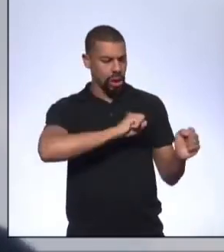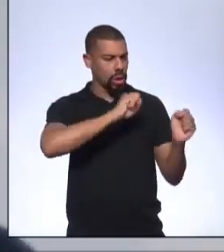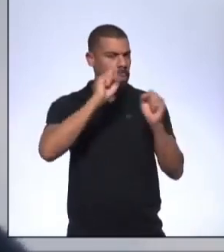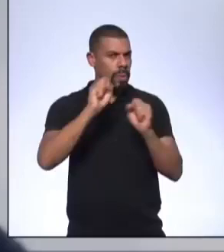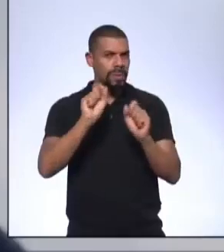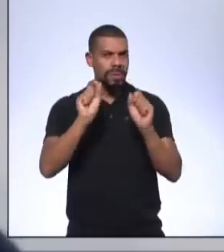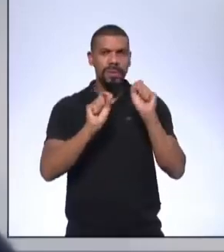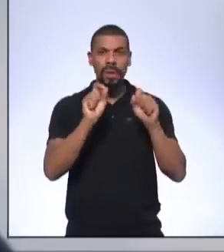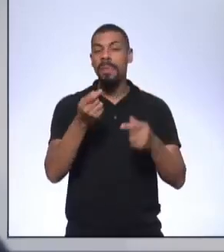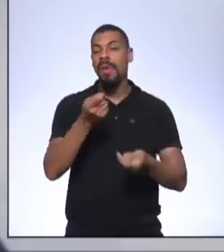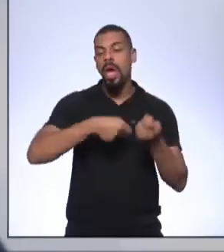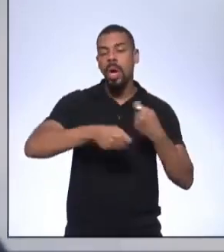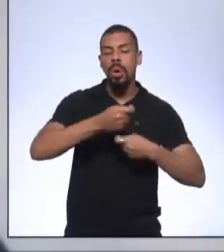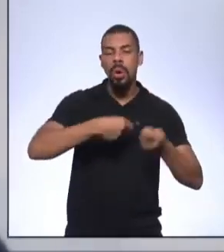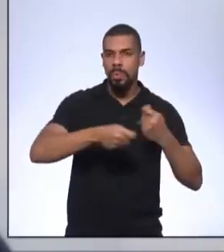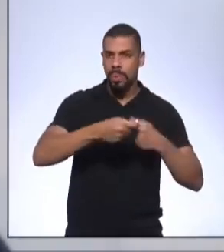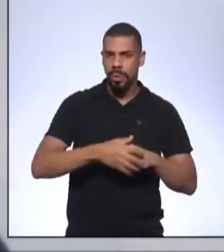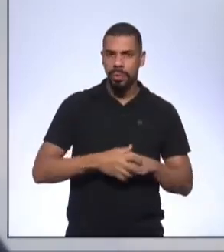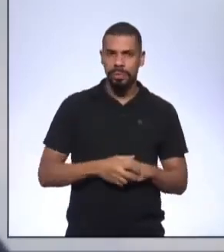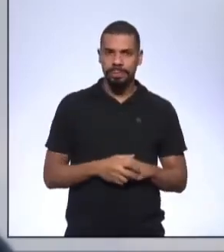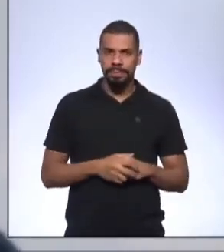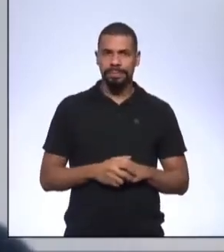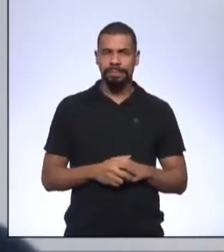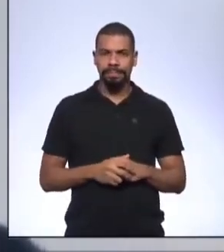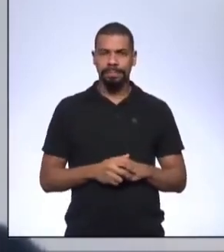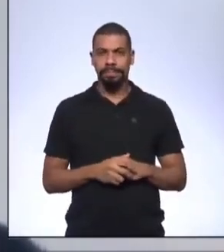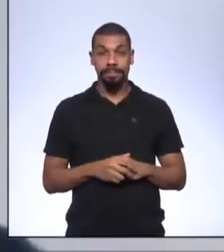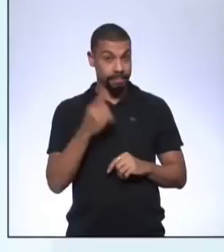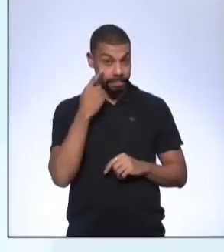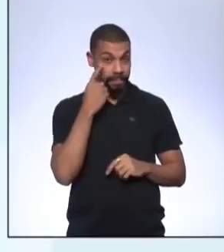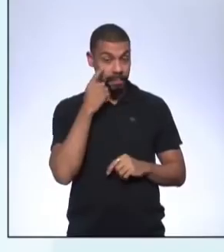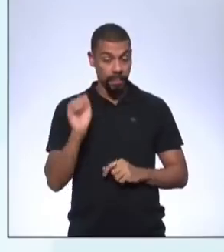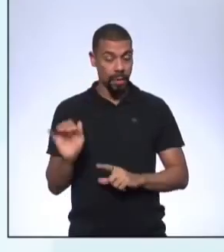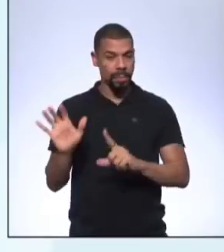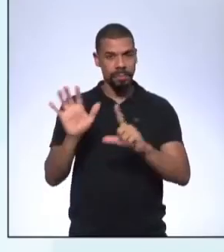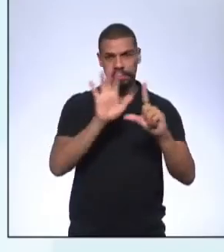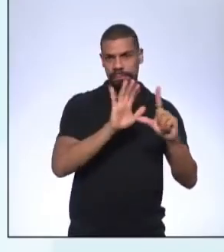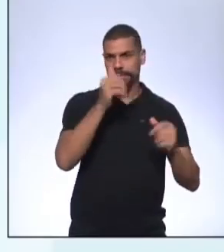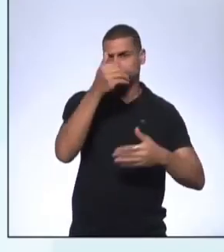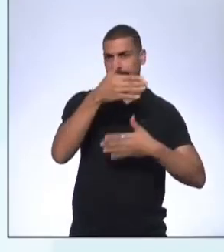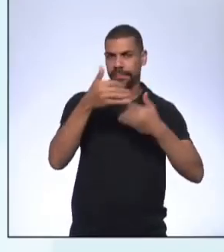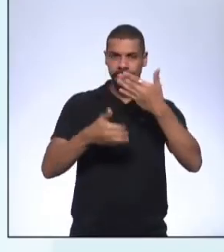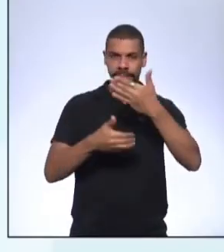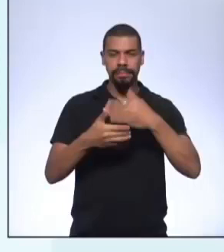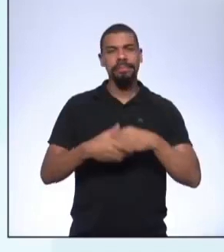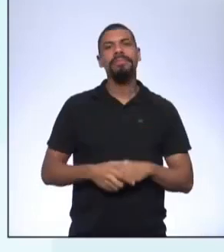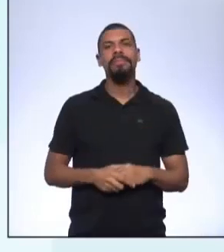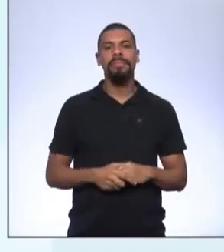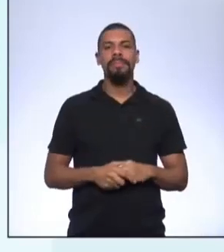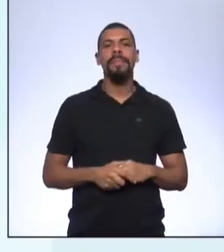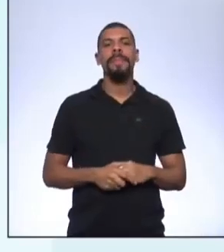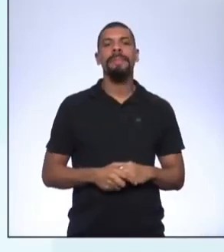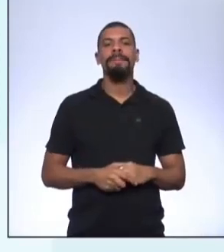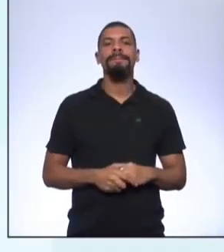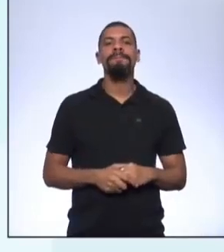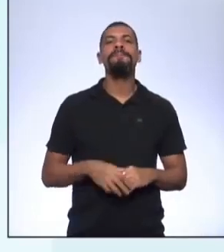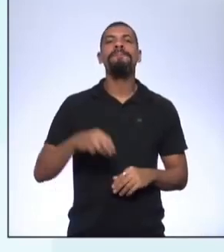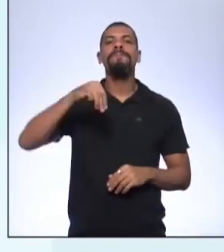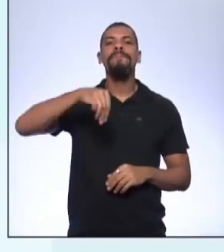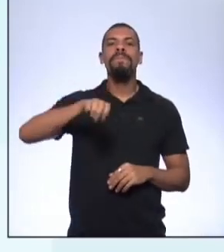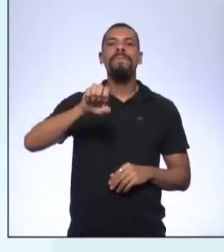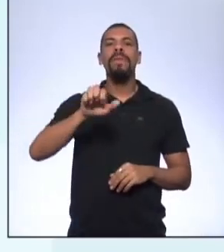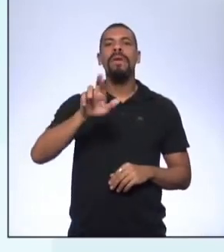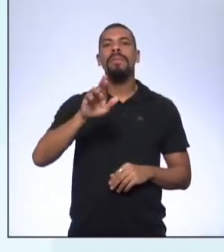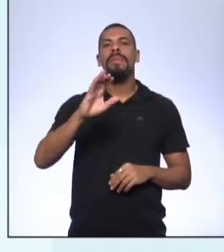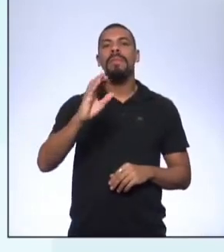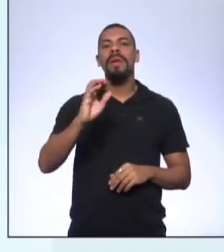campo econômico, certo? Vamos para o próximo slide. Isso, mercantilismo. Então,